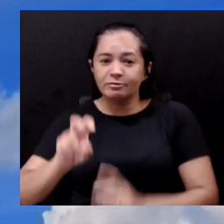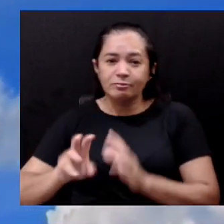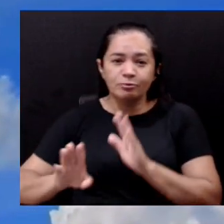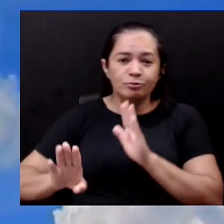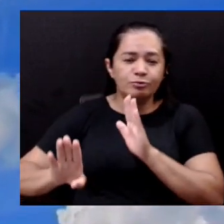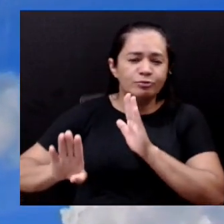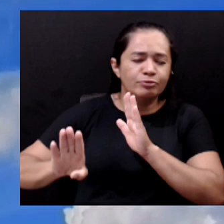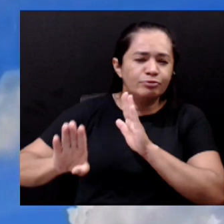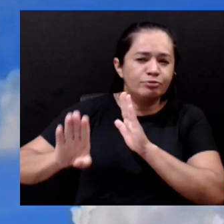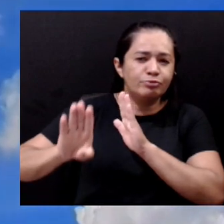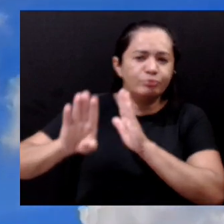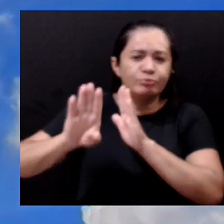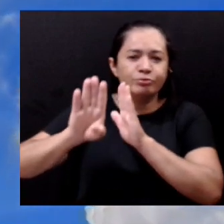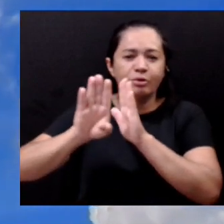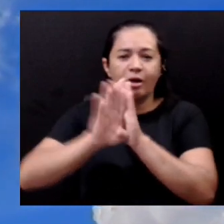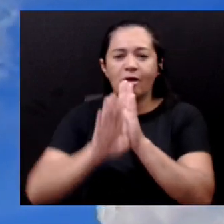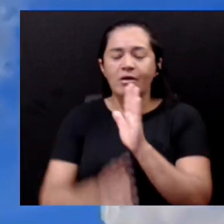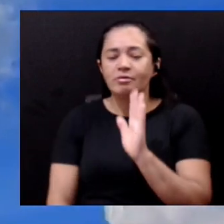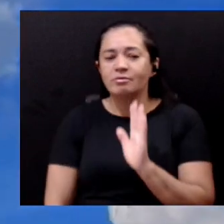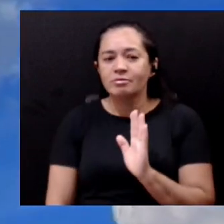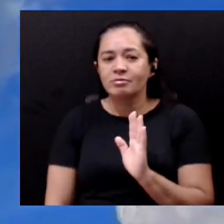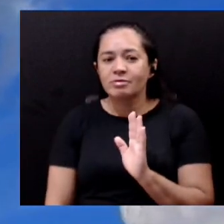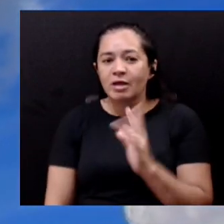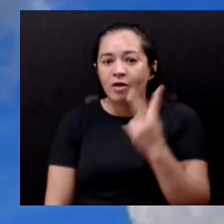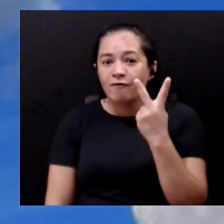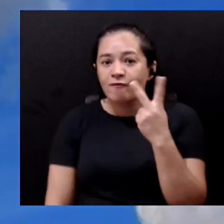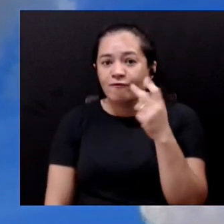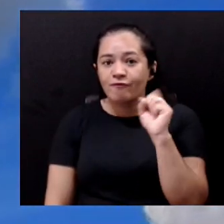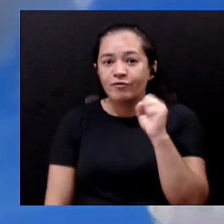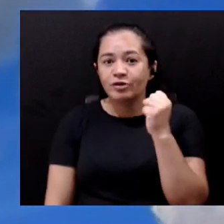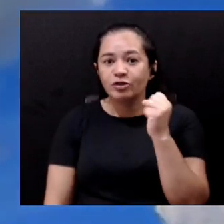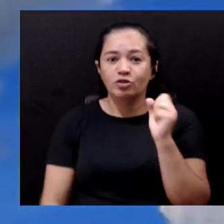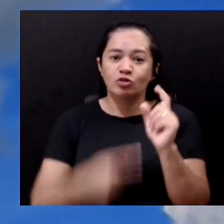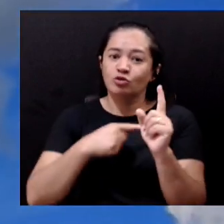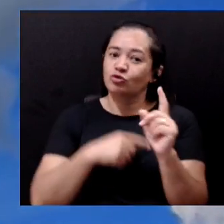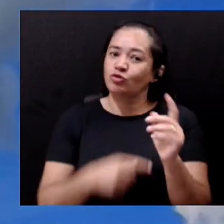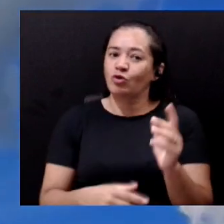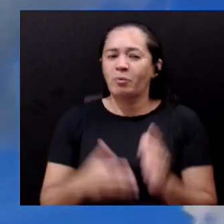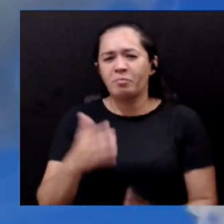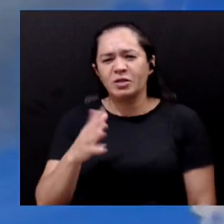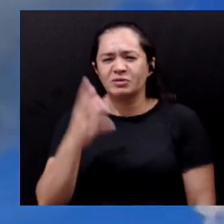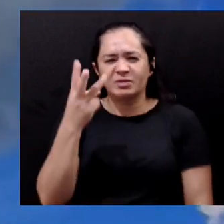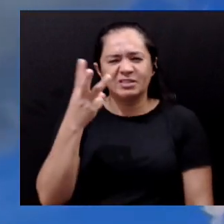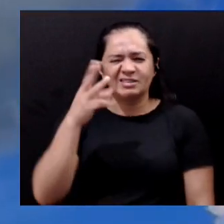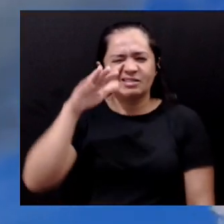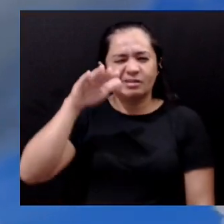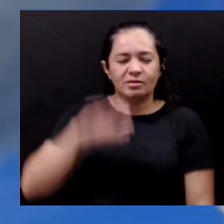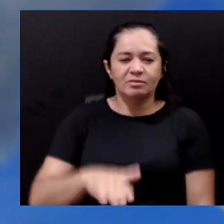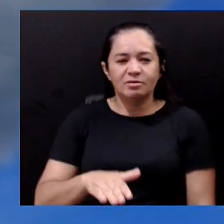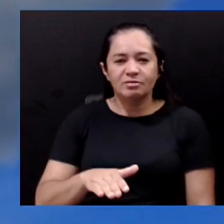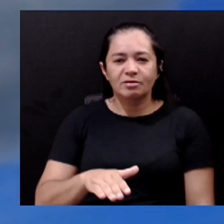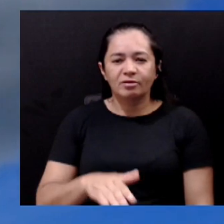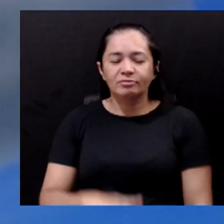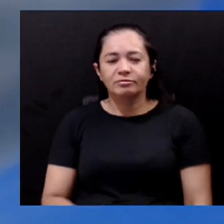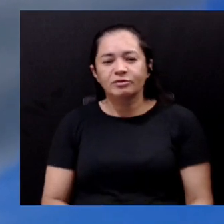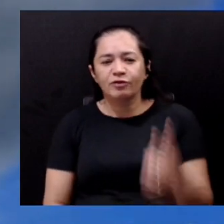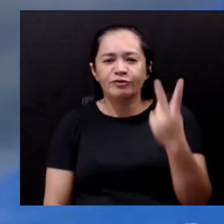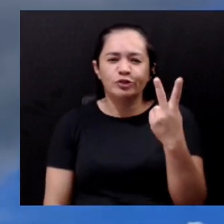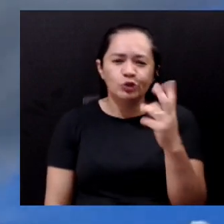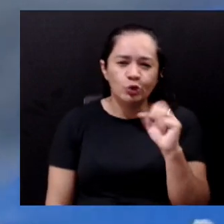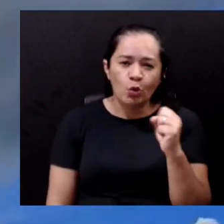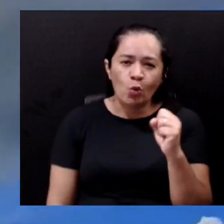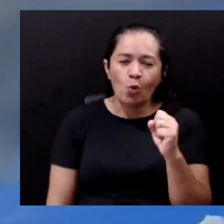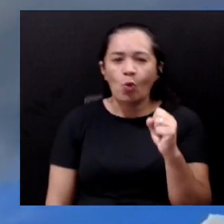manhã, e no pico, né, 3 horas da tarde, aí provavelmente a temperatura chegue a 28,